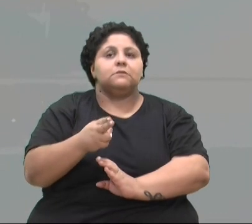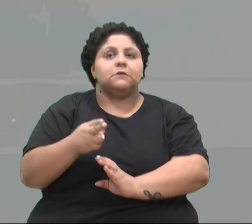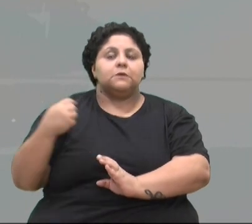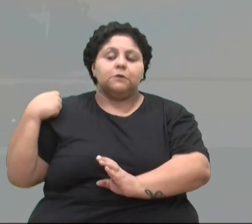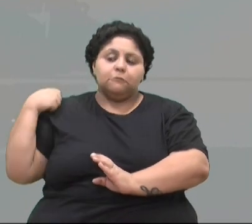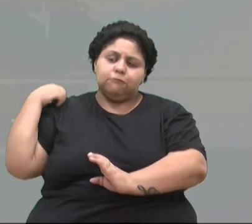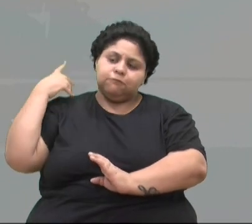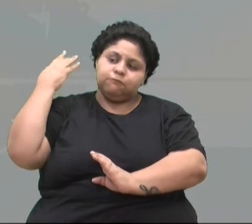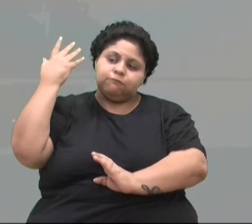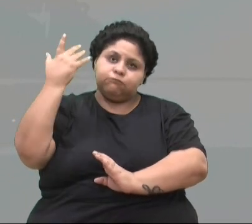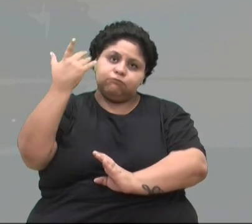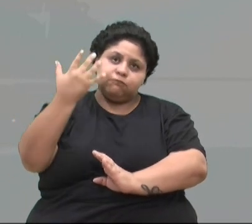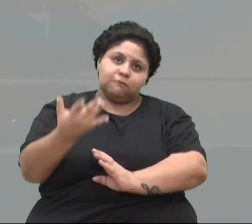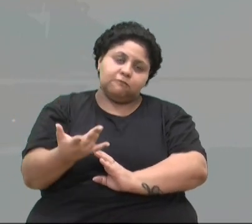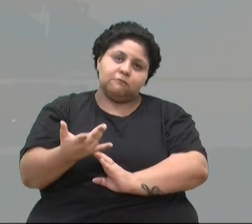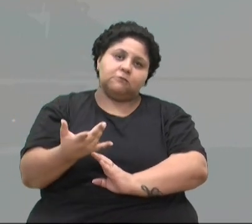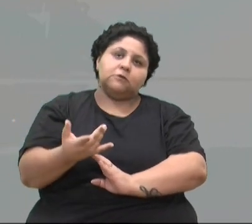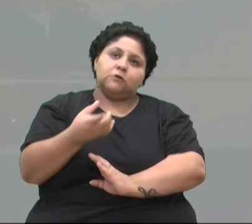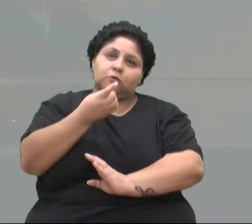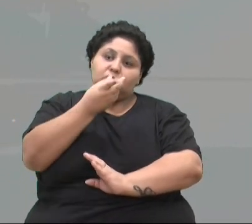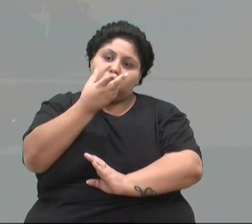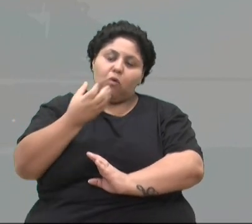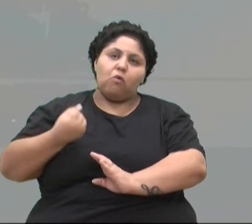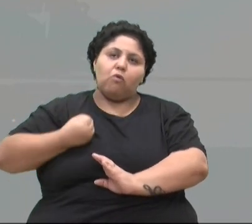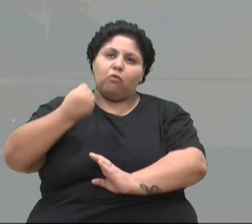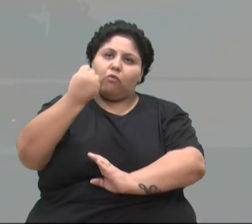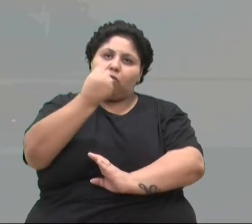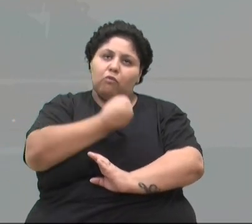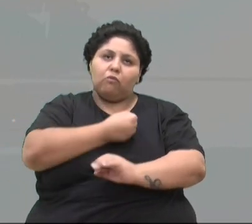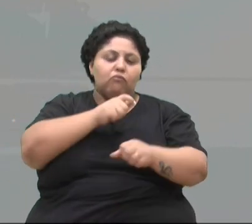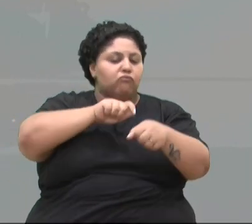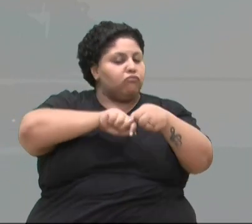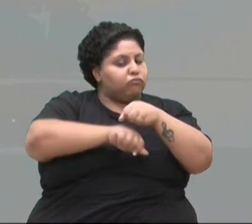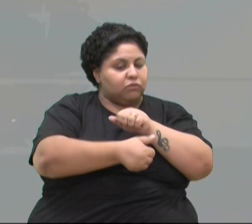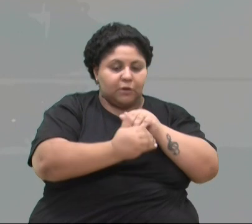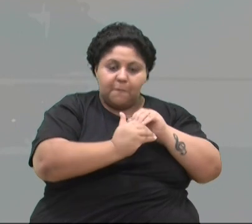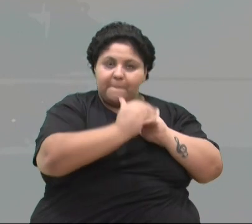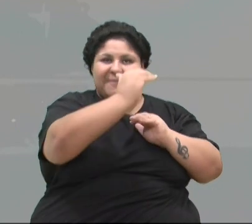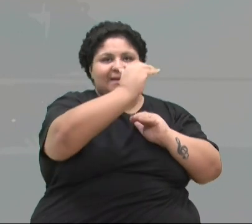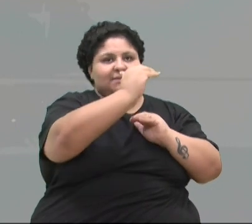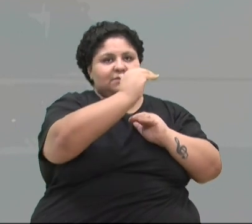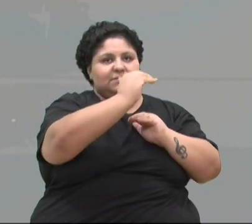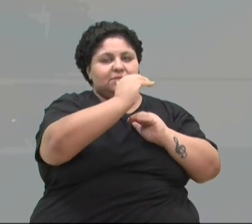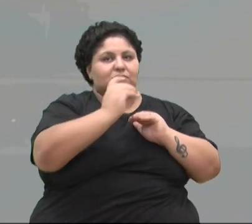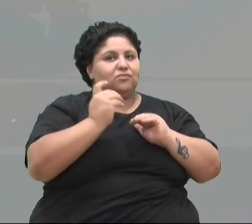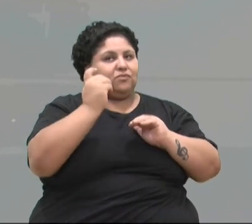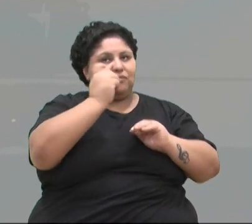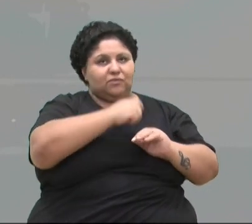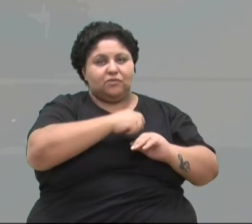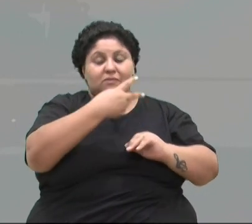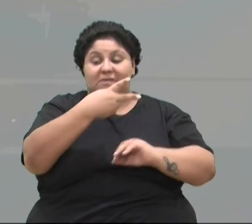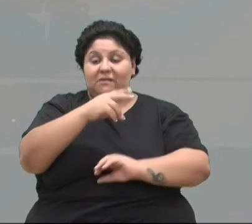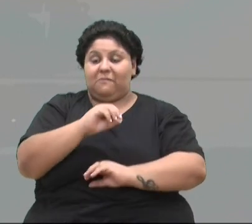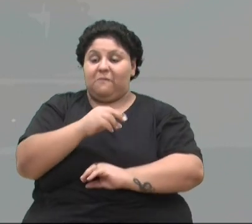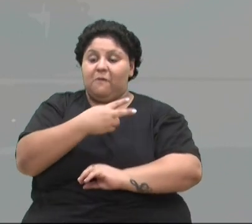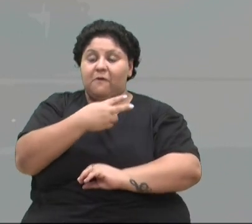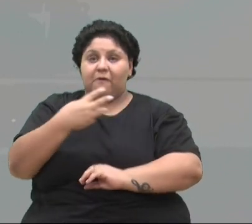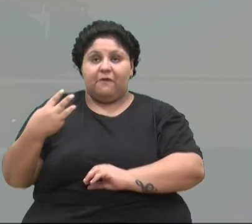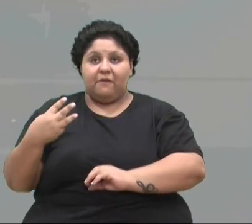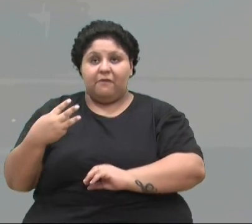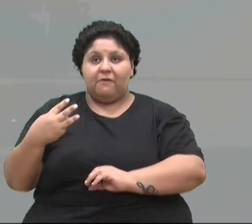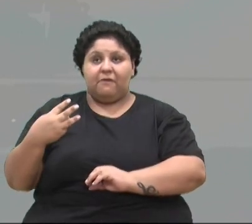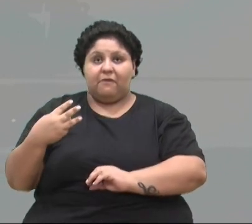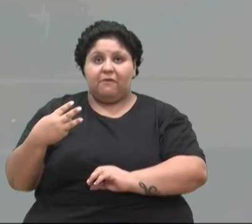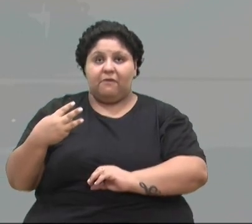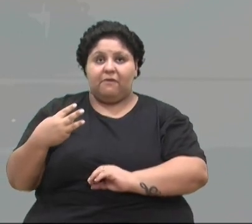trajetória de há um bom número de anos aplicando muito mais do que isso. E 2023, mais adiante a gente